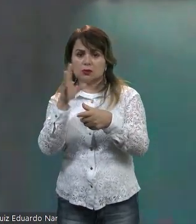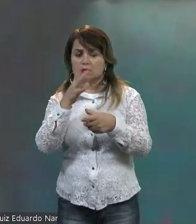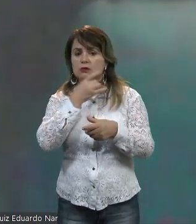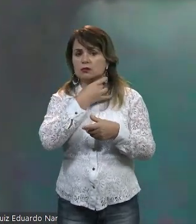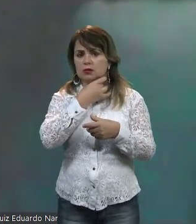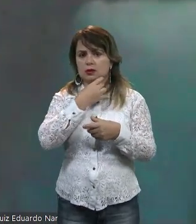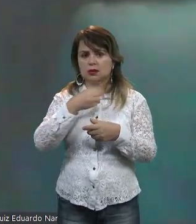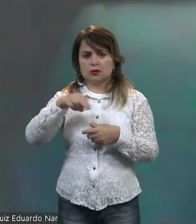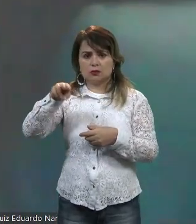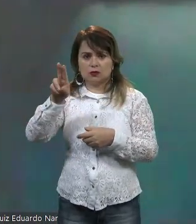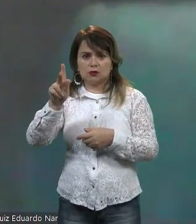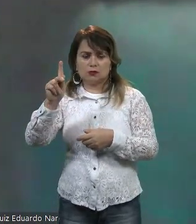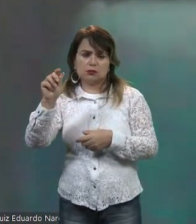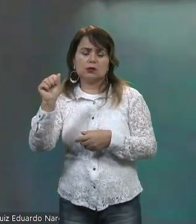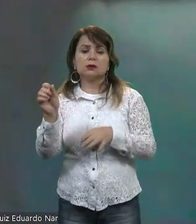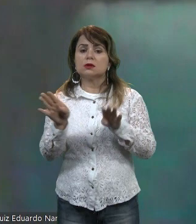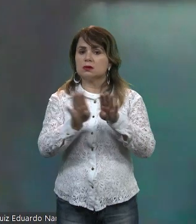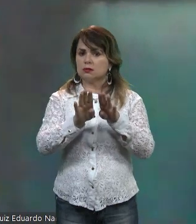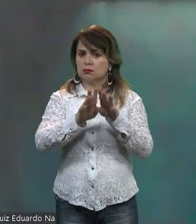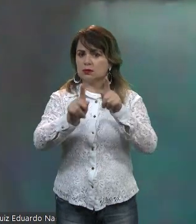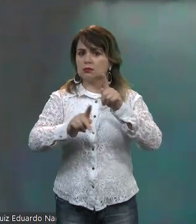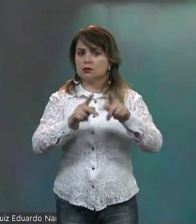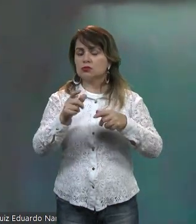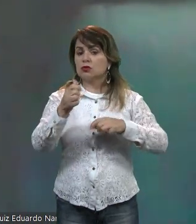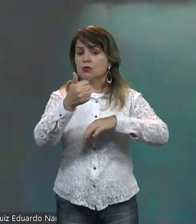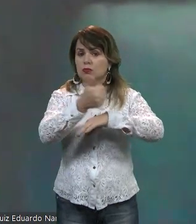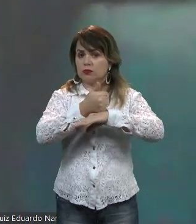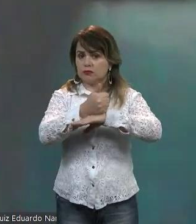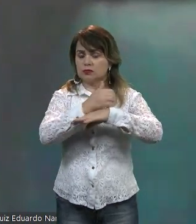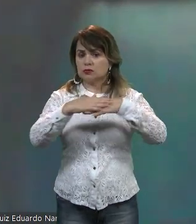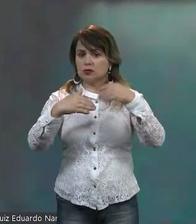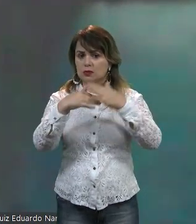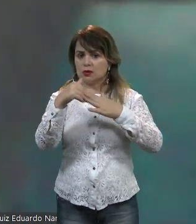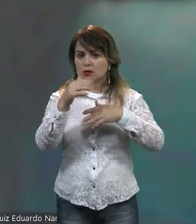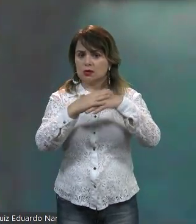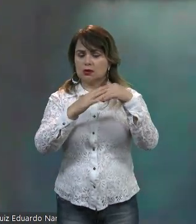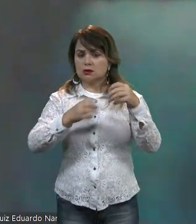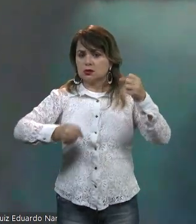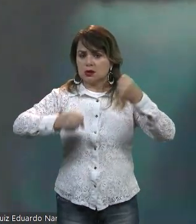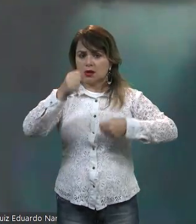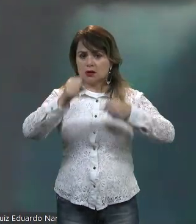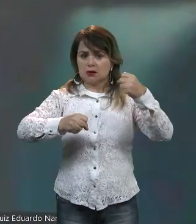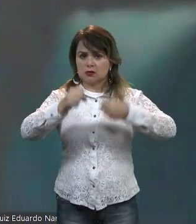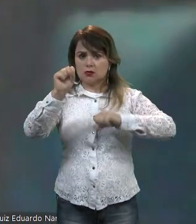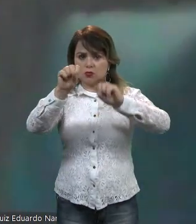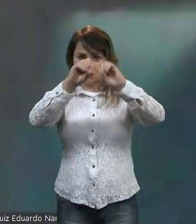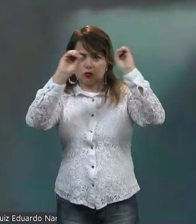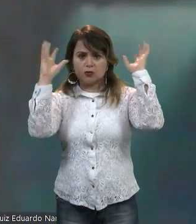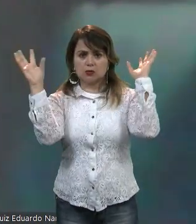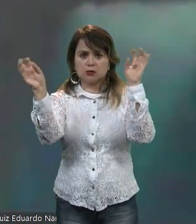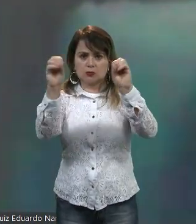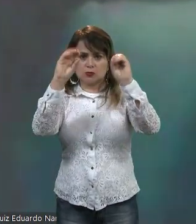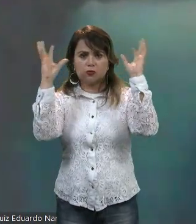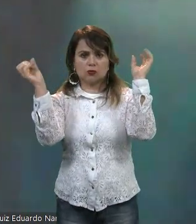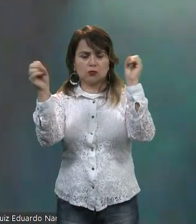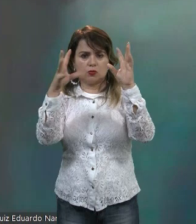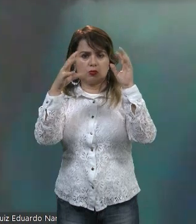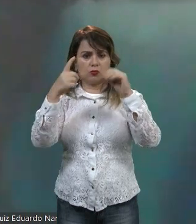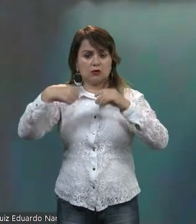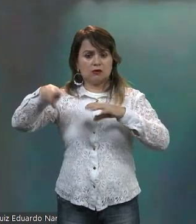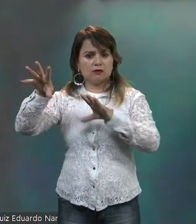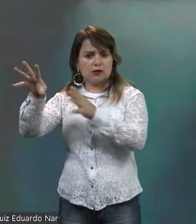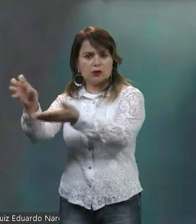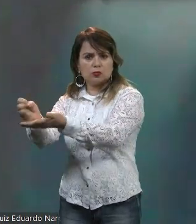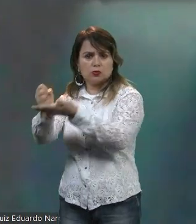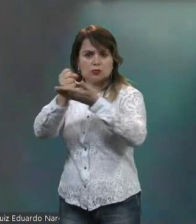cumprimentar o pessoal do SAMU, que faz o resgate, o transporte de todos aqueles que estão acometidos, e o